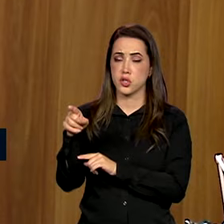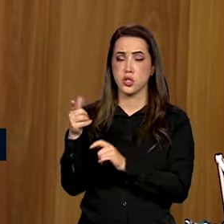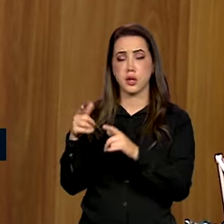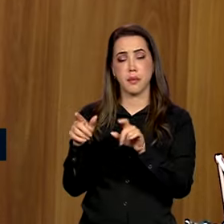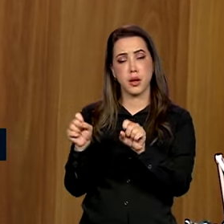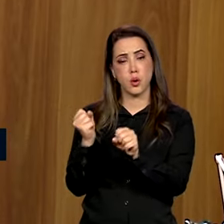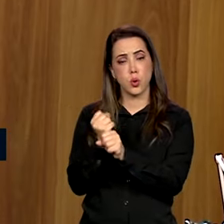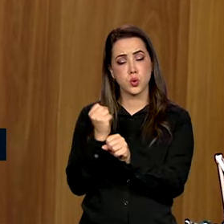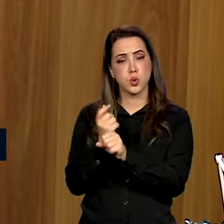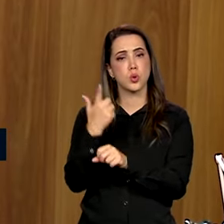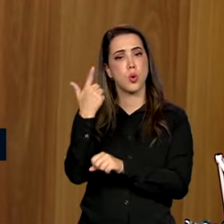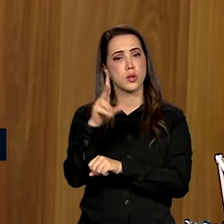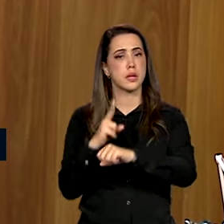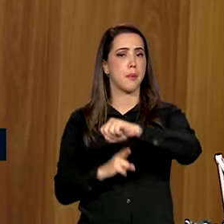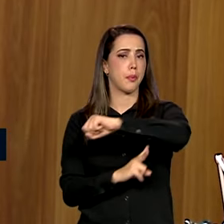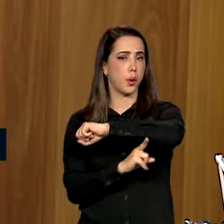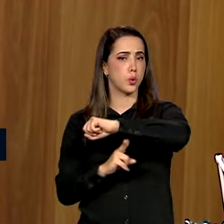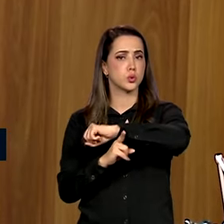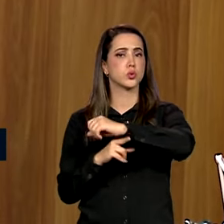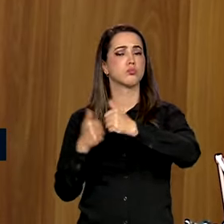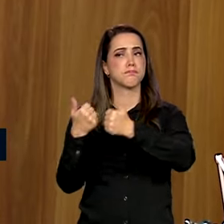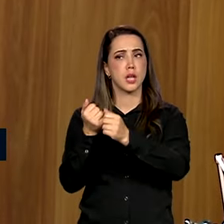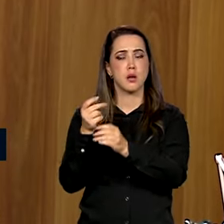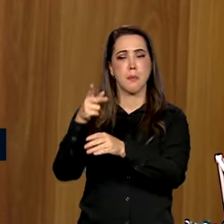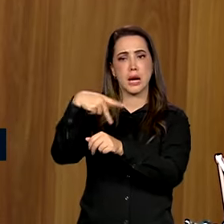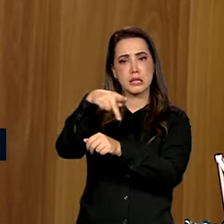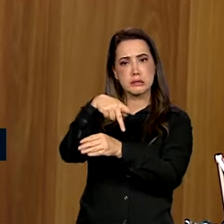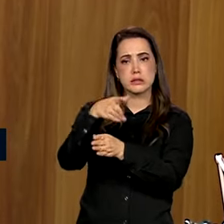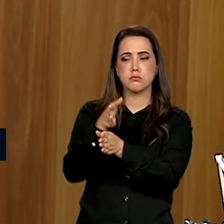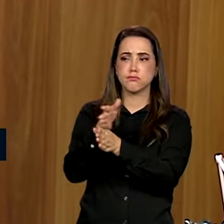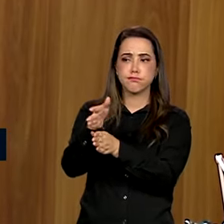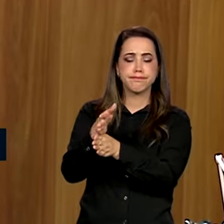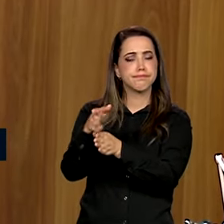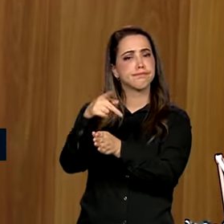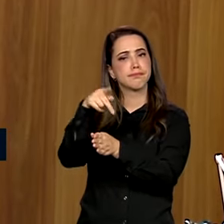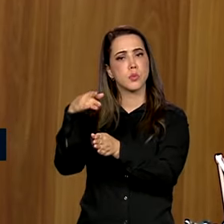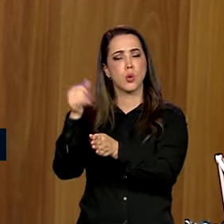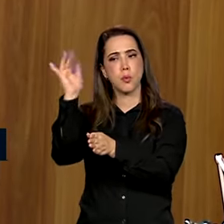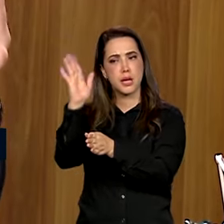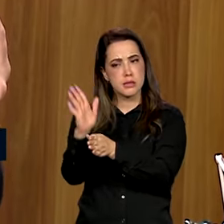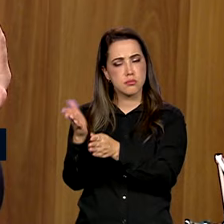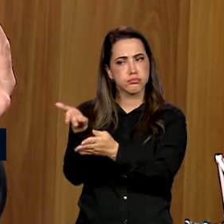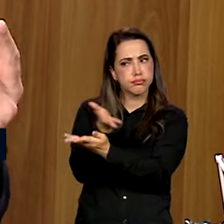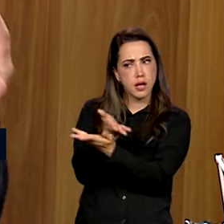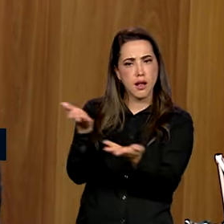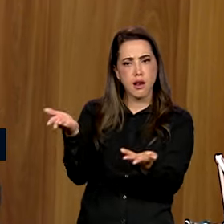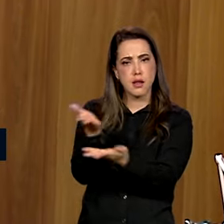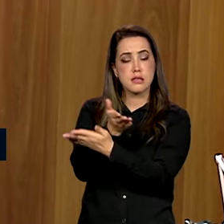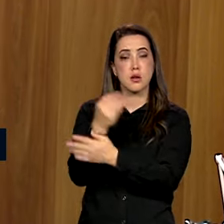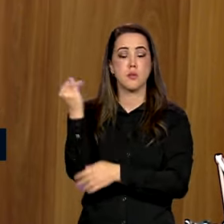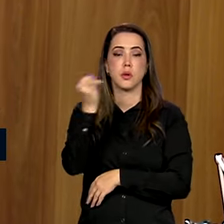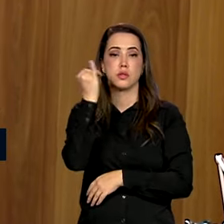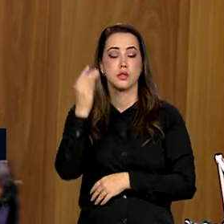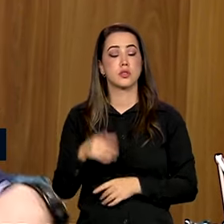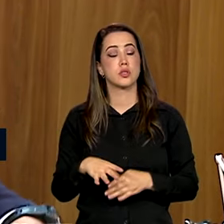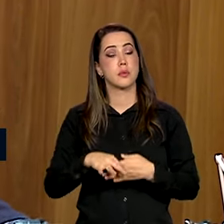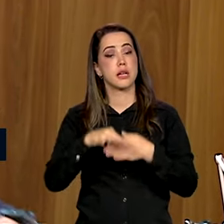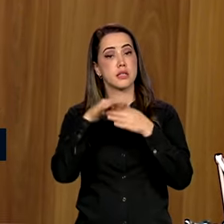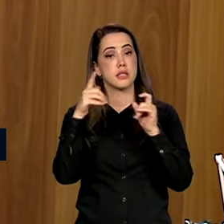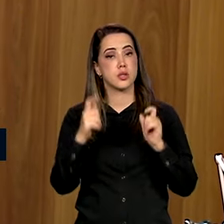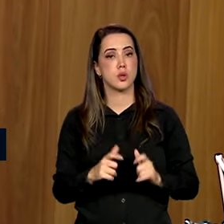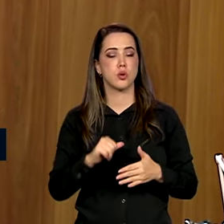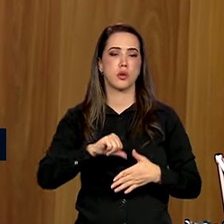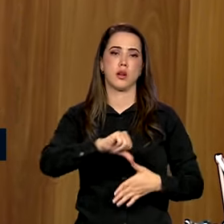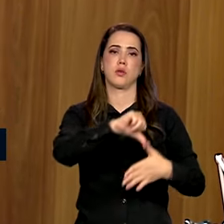Xavier ou seja o Brasil retomando o seu protagonismo internacional mundialmente e a sua liderança Regional